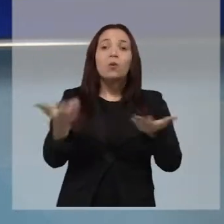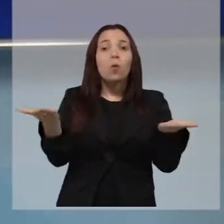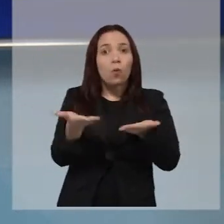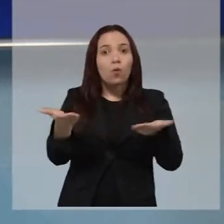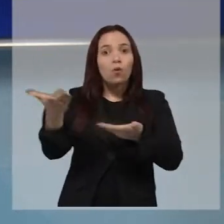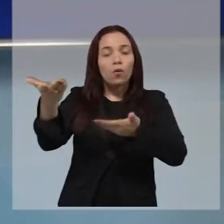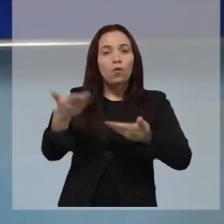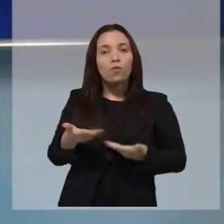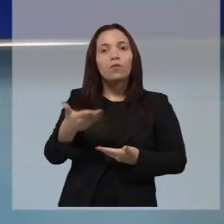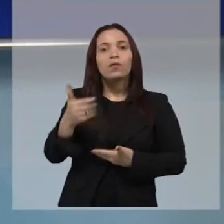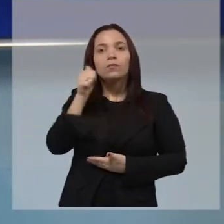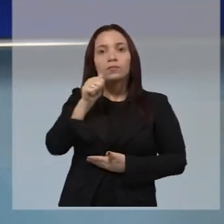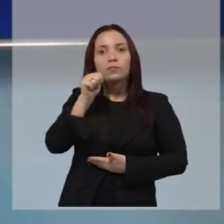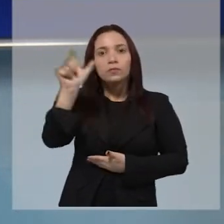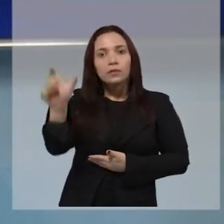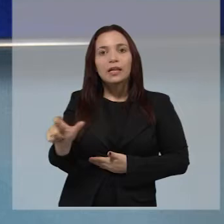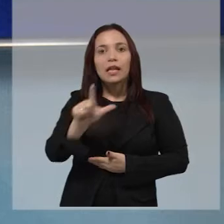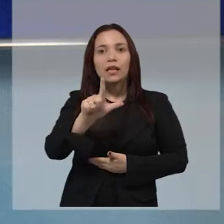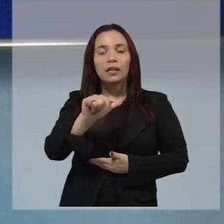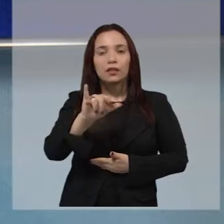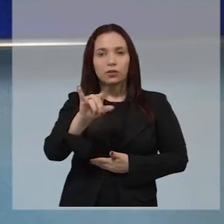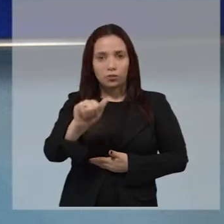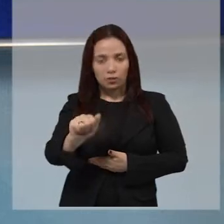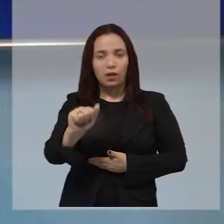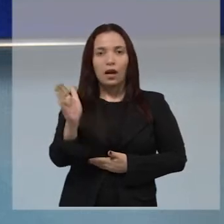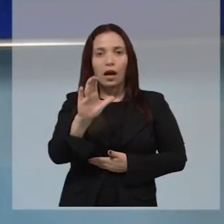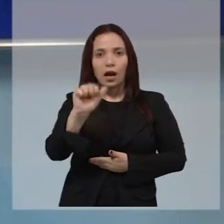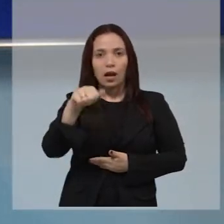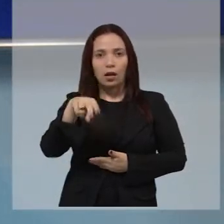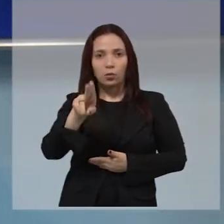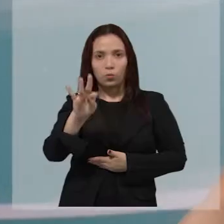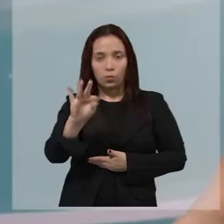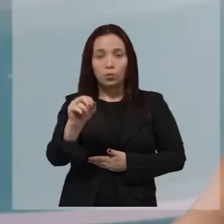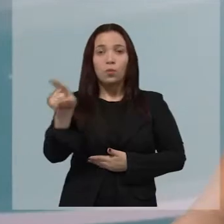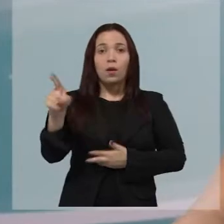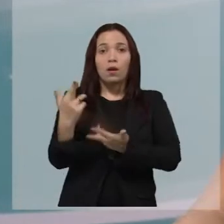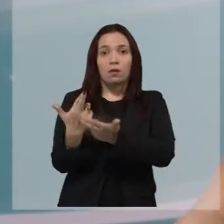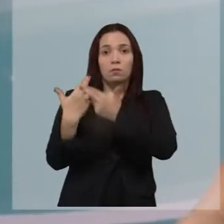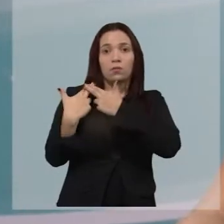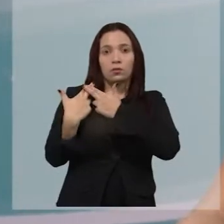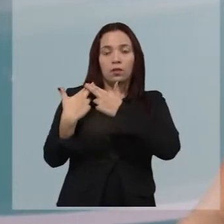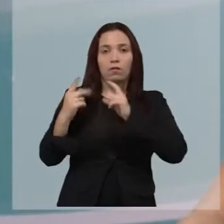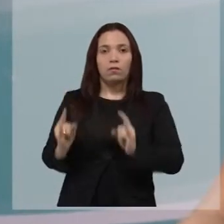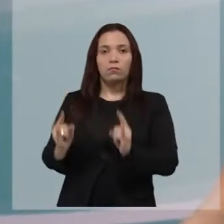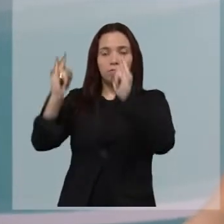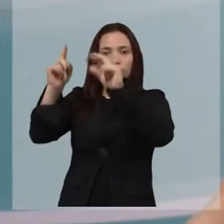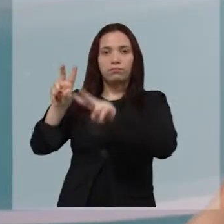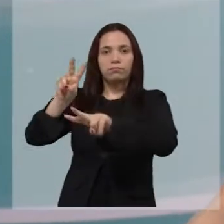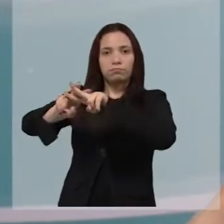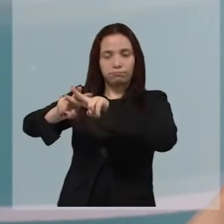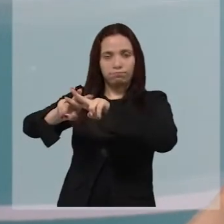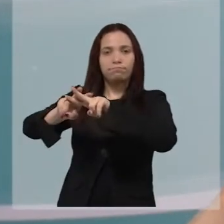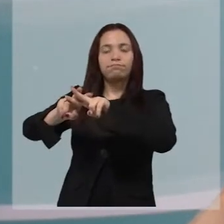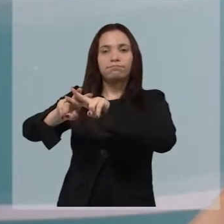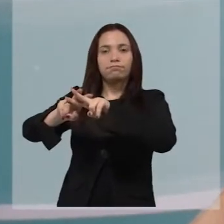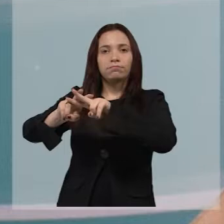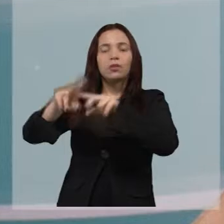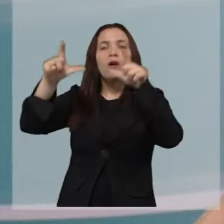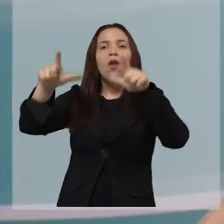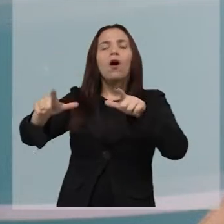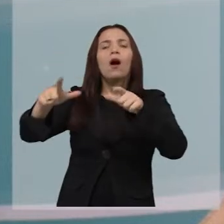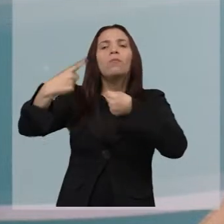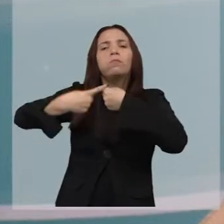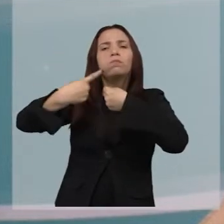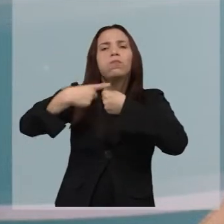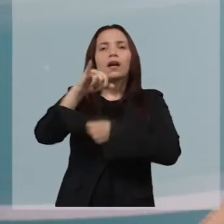internos, nós trouxemos hoje aqui a doutora Lídia Canudo. Ela dirige a unidade prisional Irmã Imelda, que